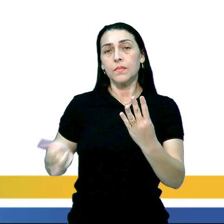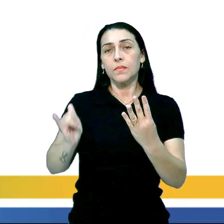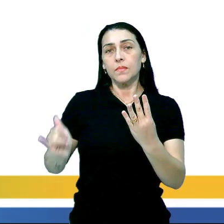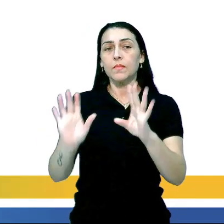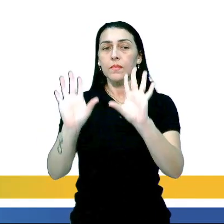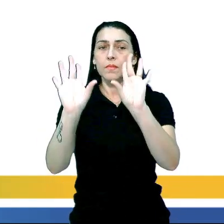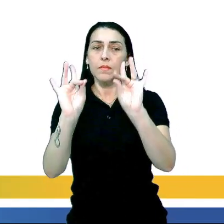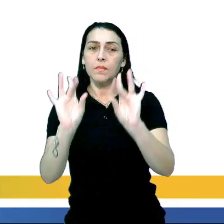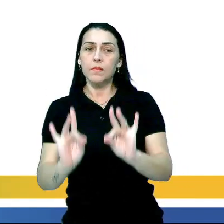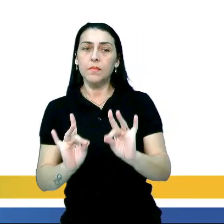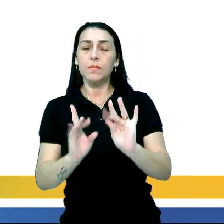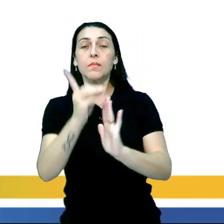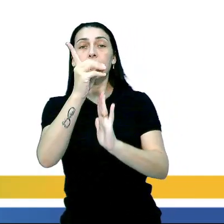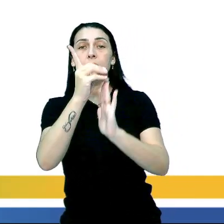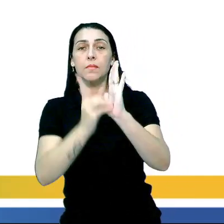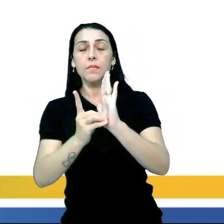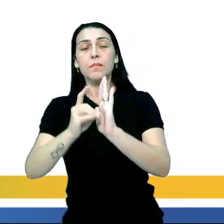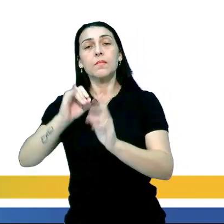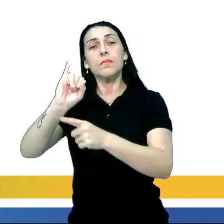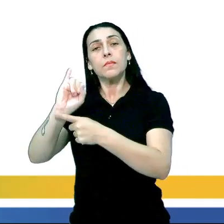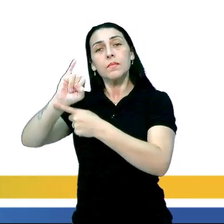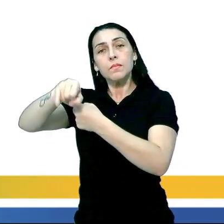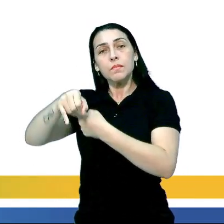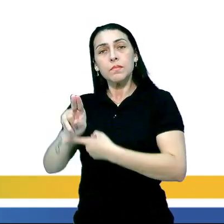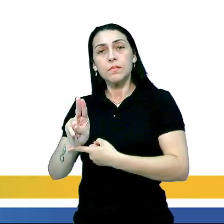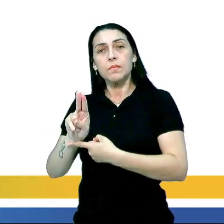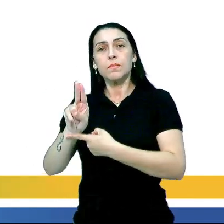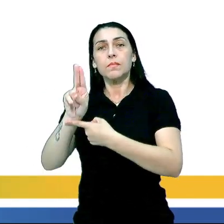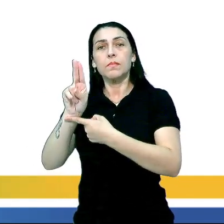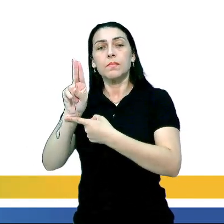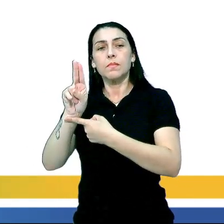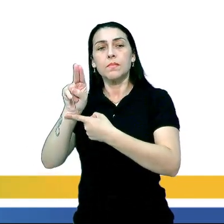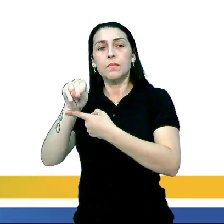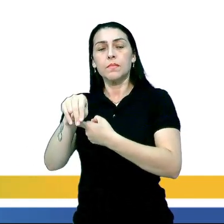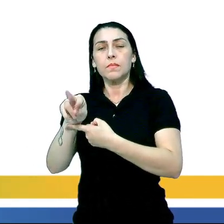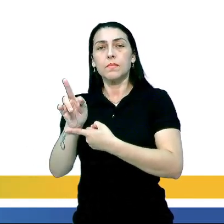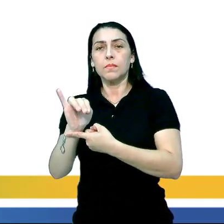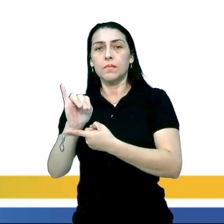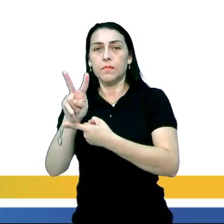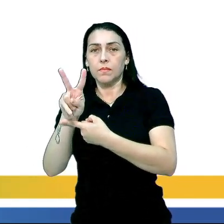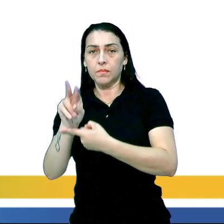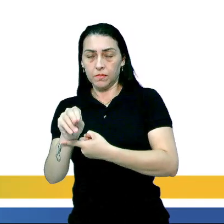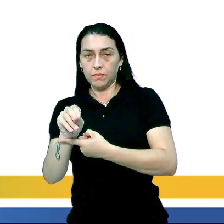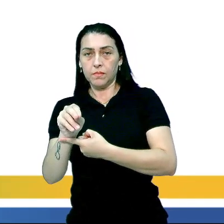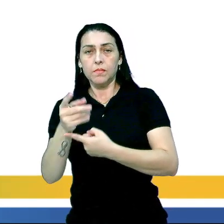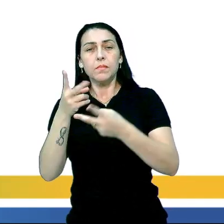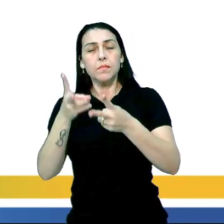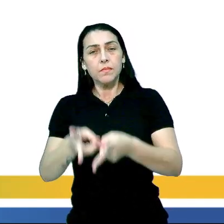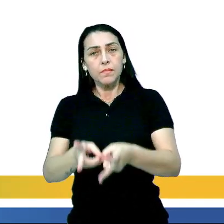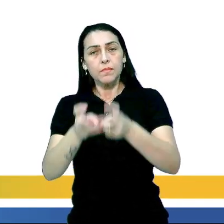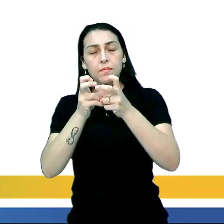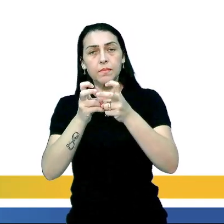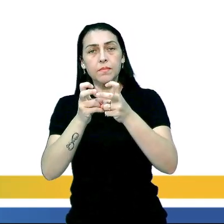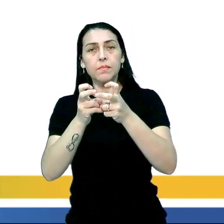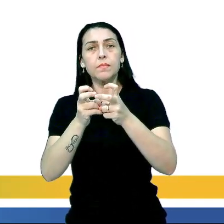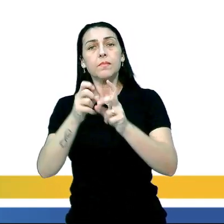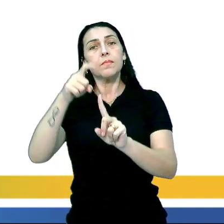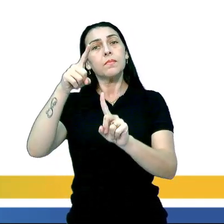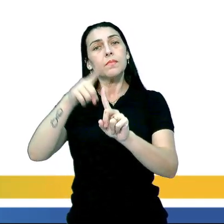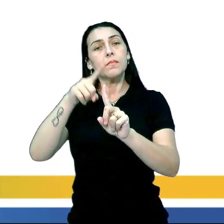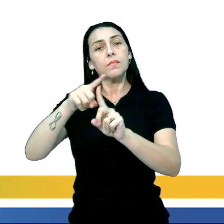narrativo, descritivo, dissertativo e injuntivo. Observe aí que o